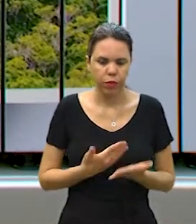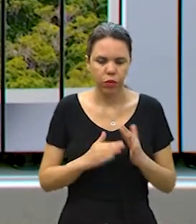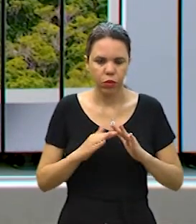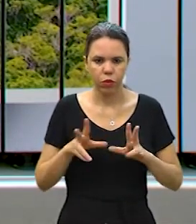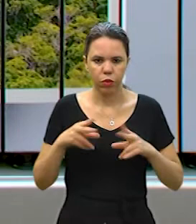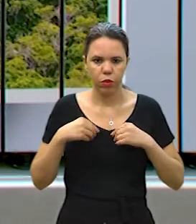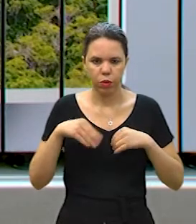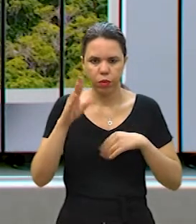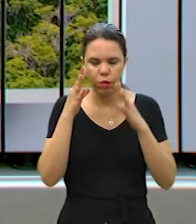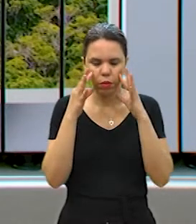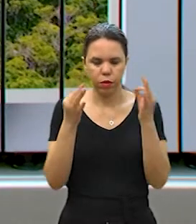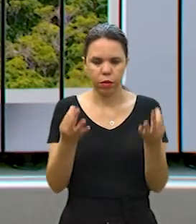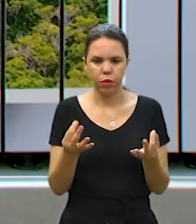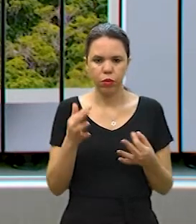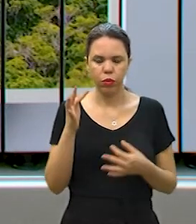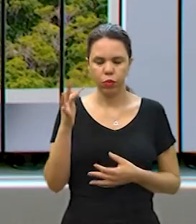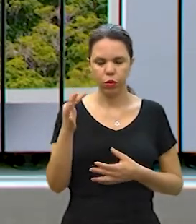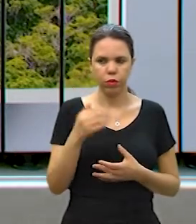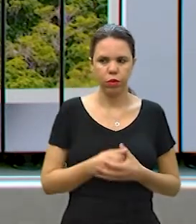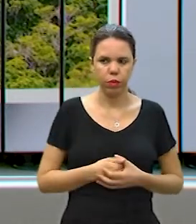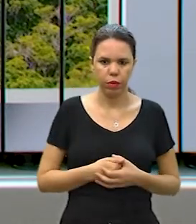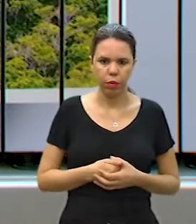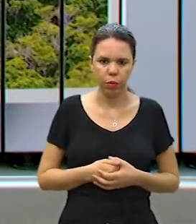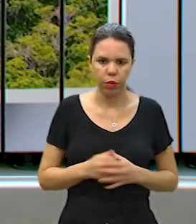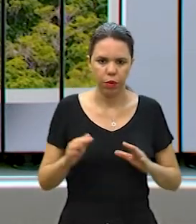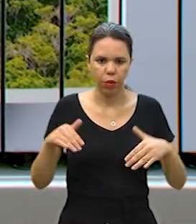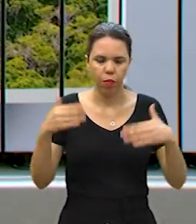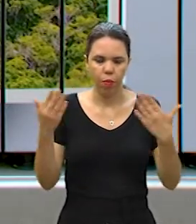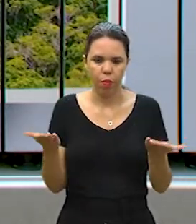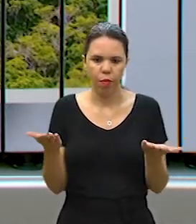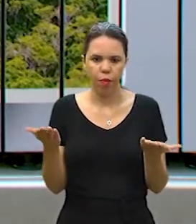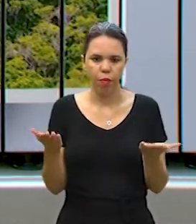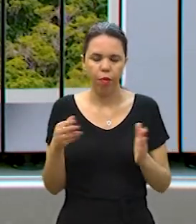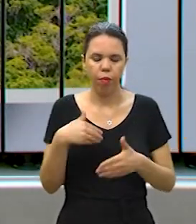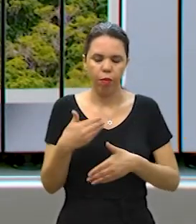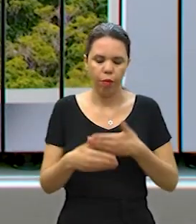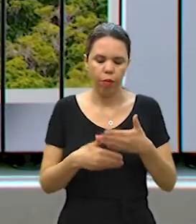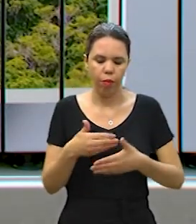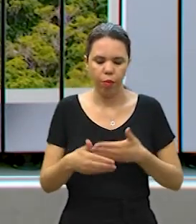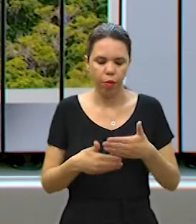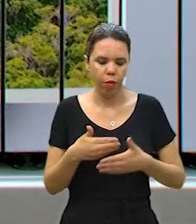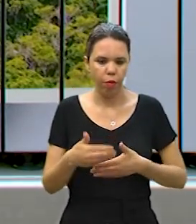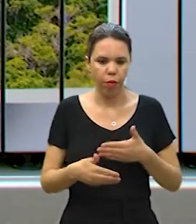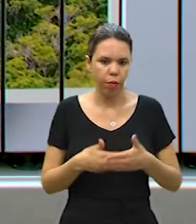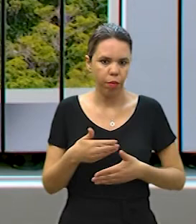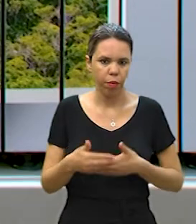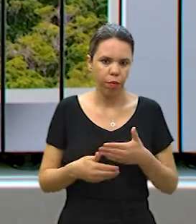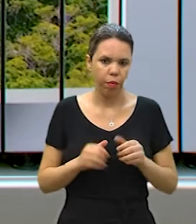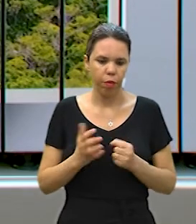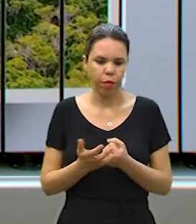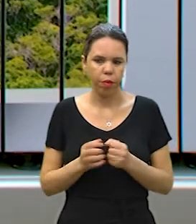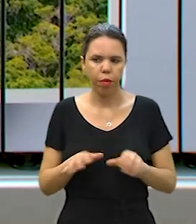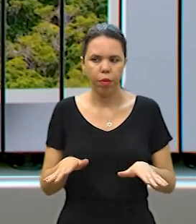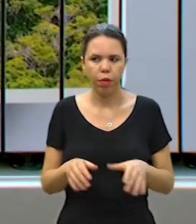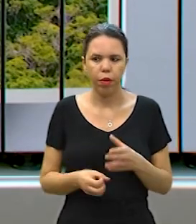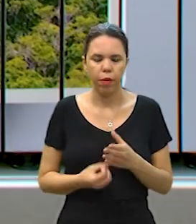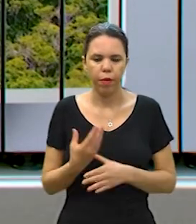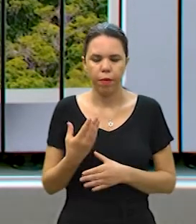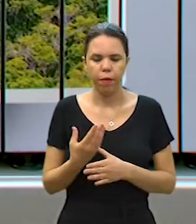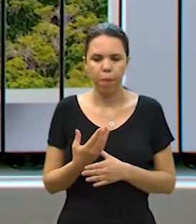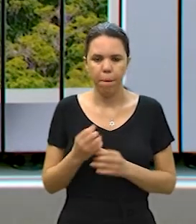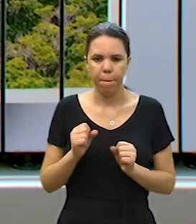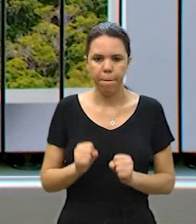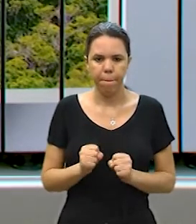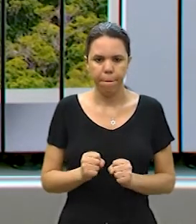mais atenção no futuro e mesmo fora de um processo de pandemias, ela possa